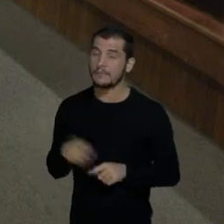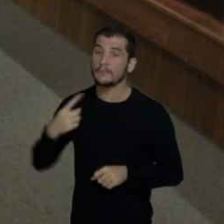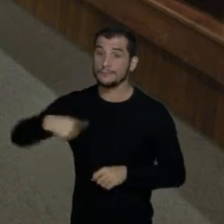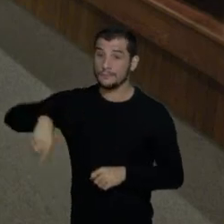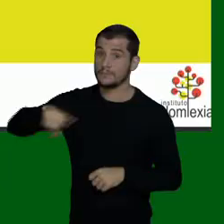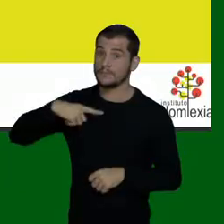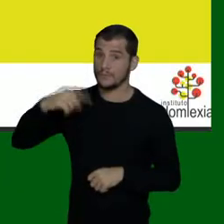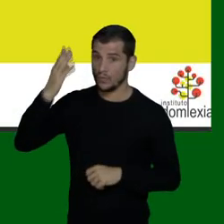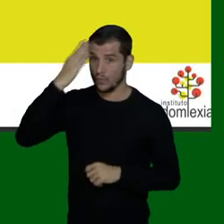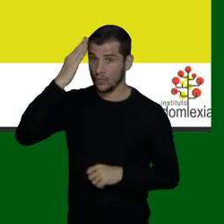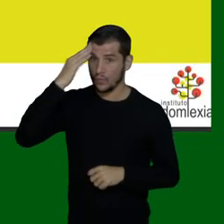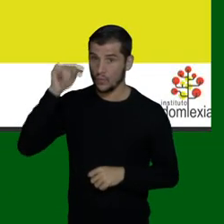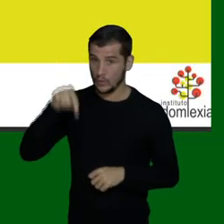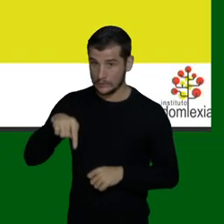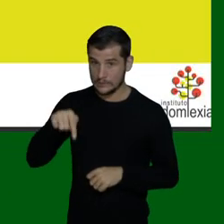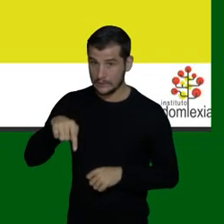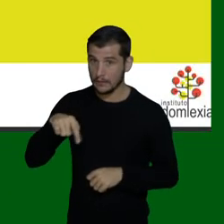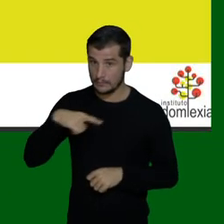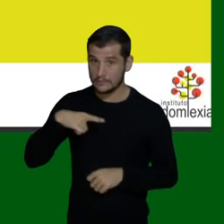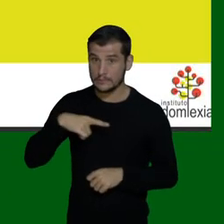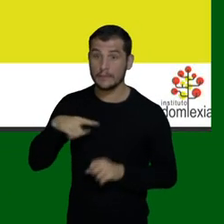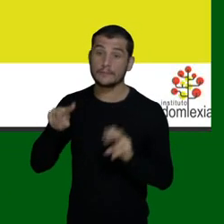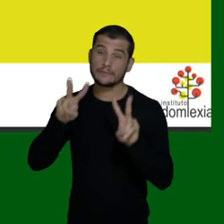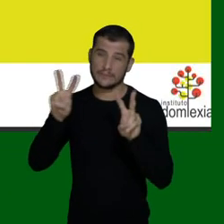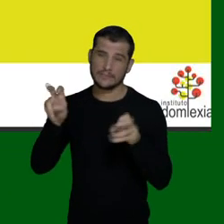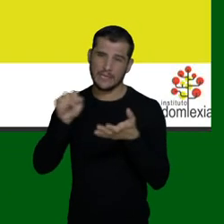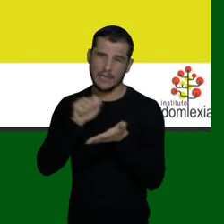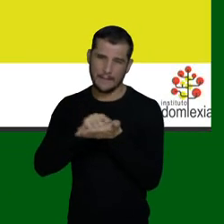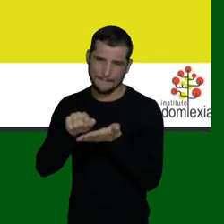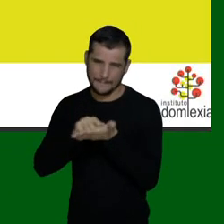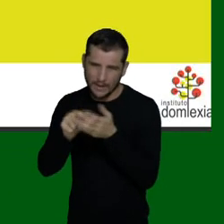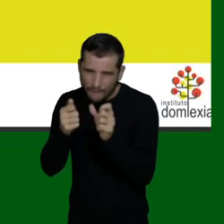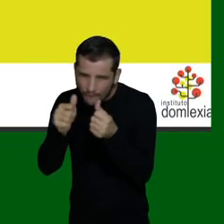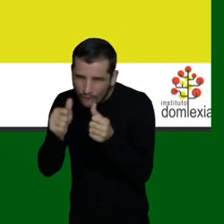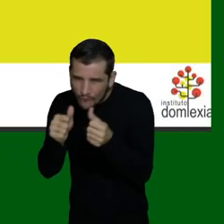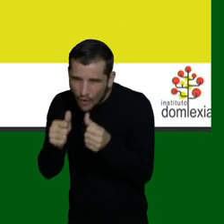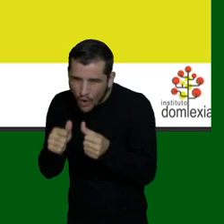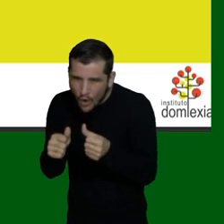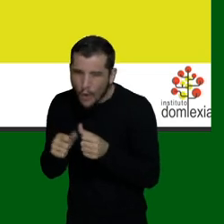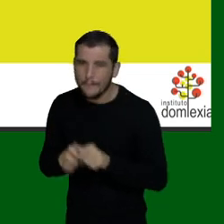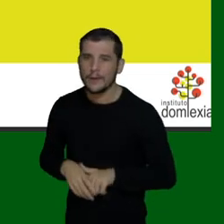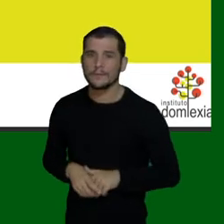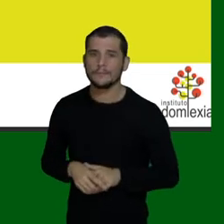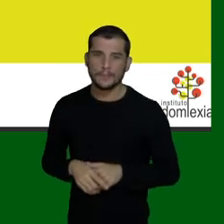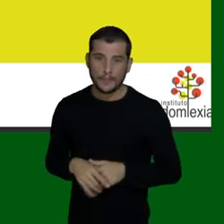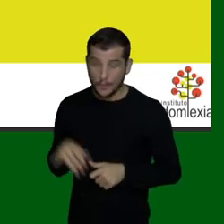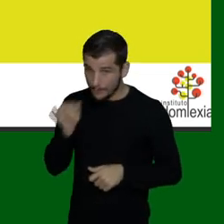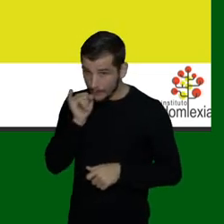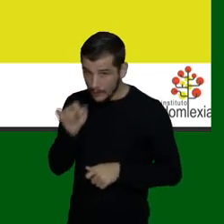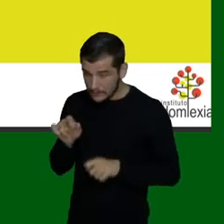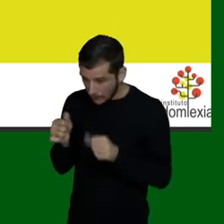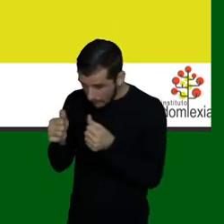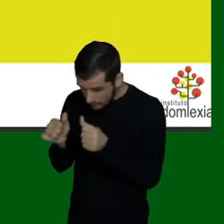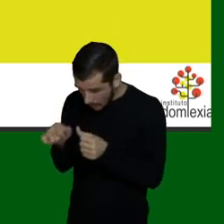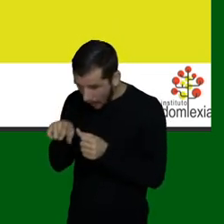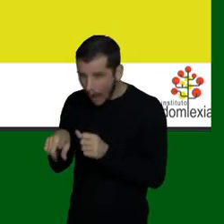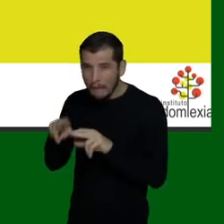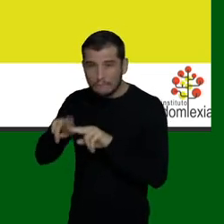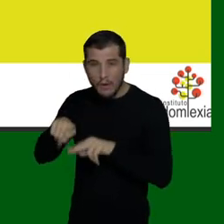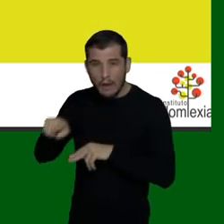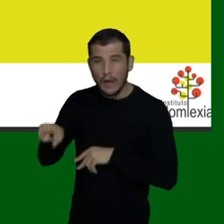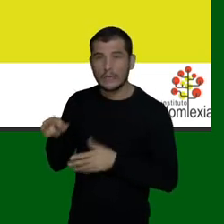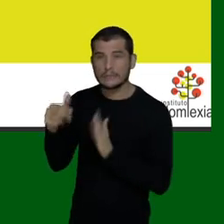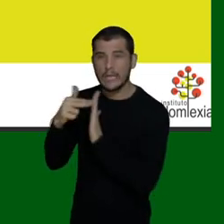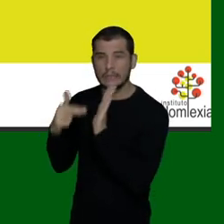eh que tem a questão da ortografia que a gente já falou então assim eu não vou tirar nota de um aluno com